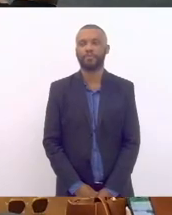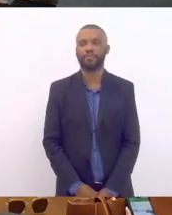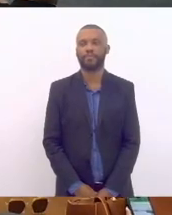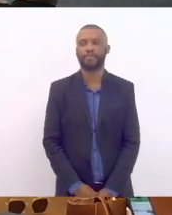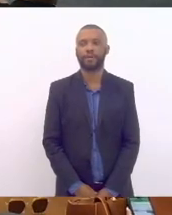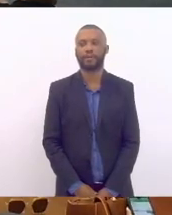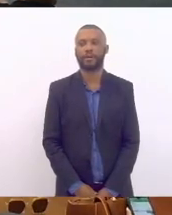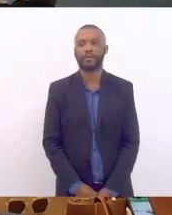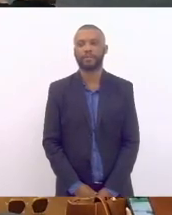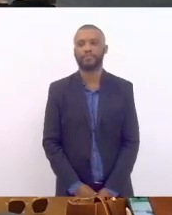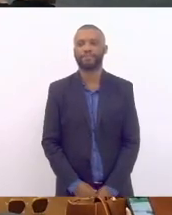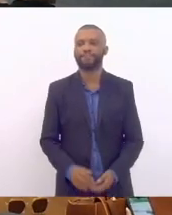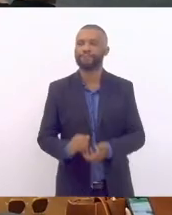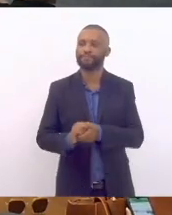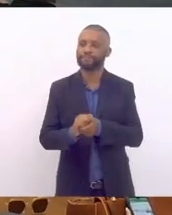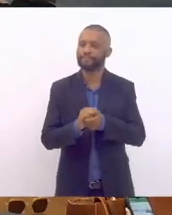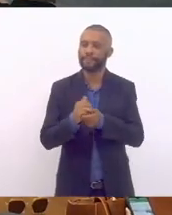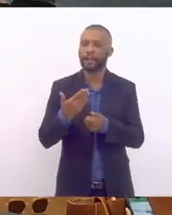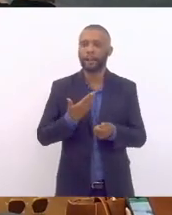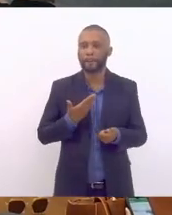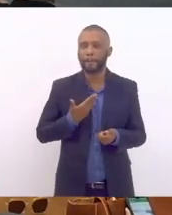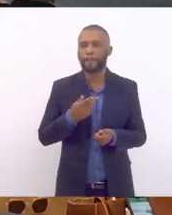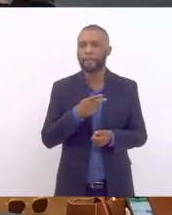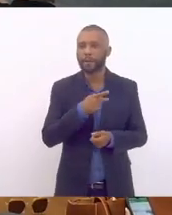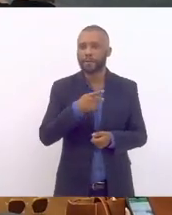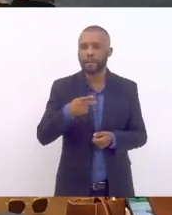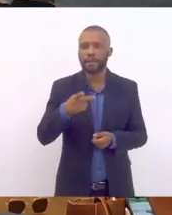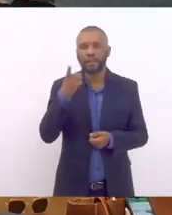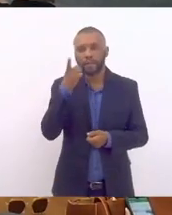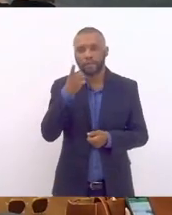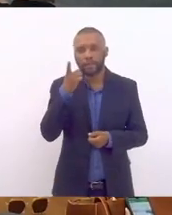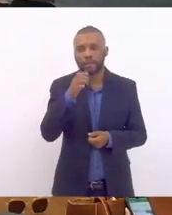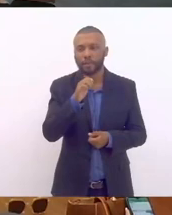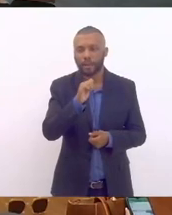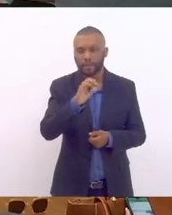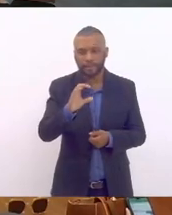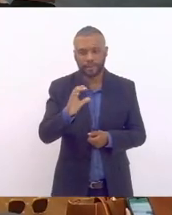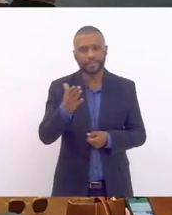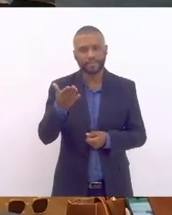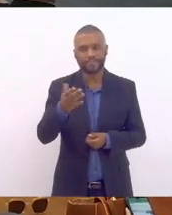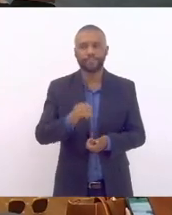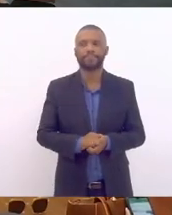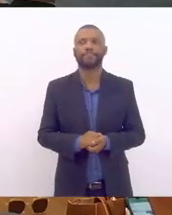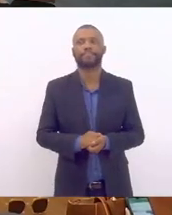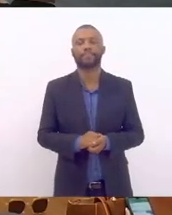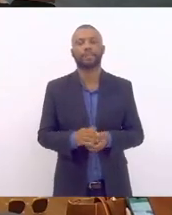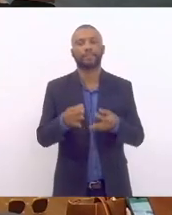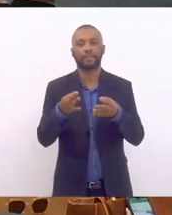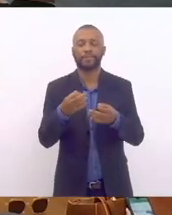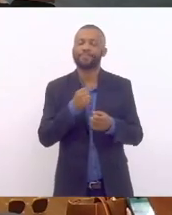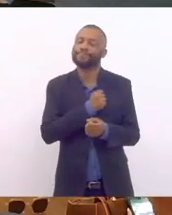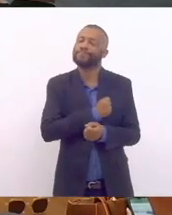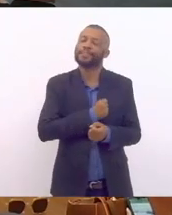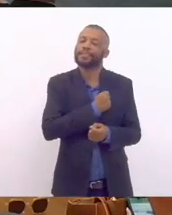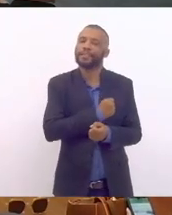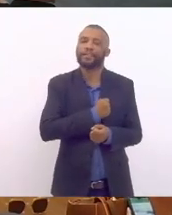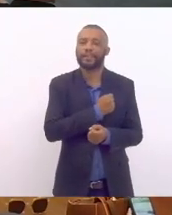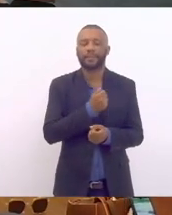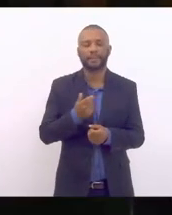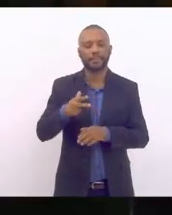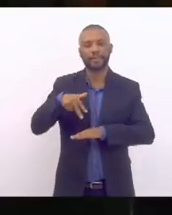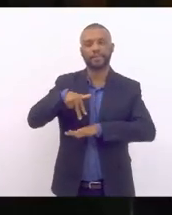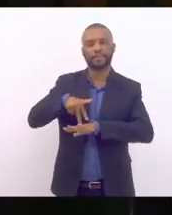e eu quero amigo e Presidente Deputado André Ceciliano realmente tô com muita saudade desta